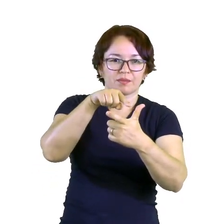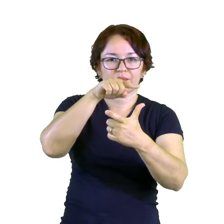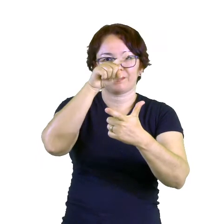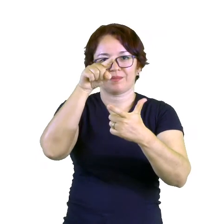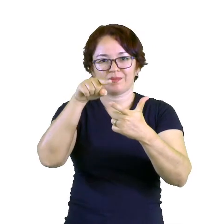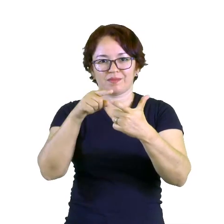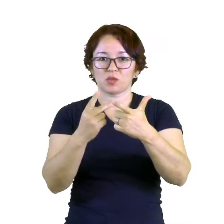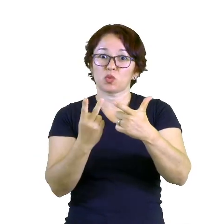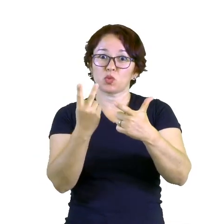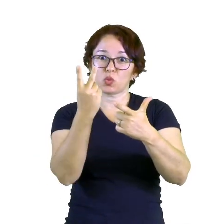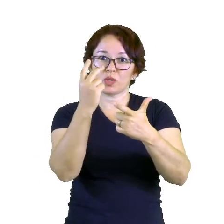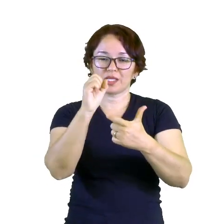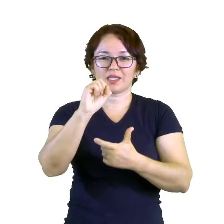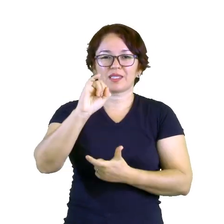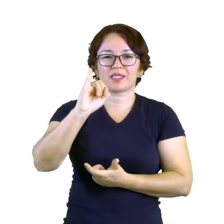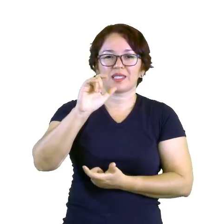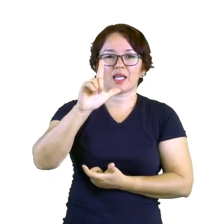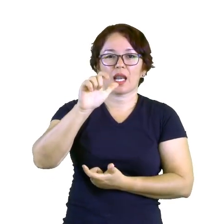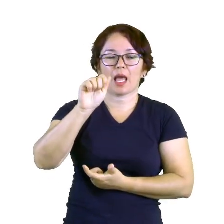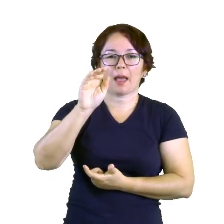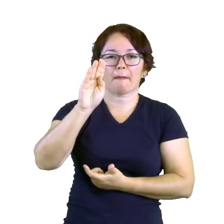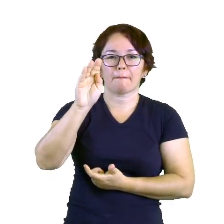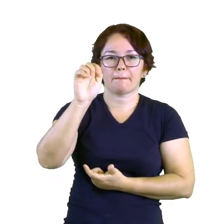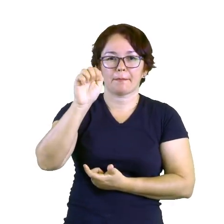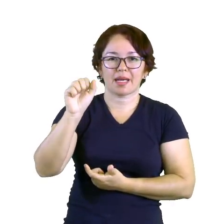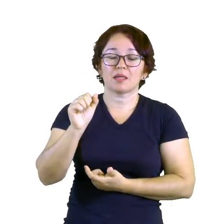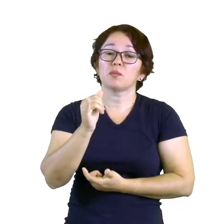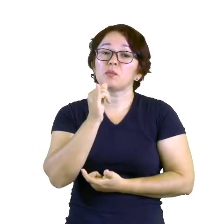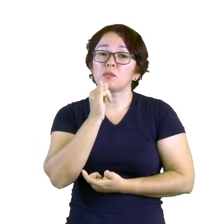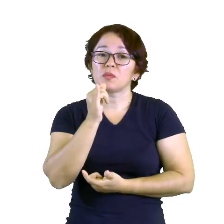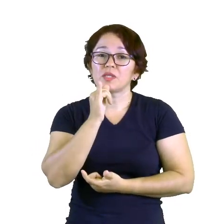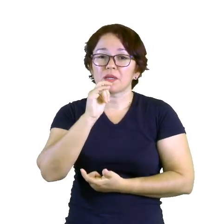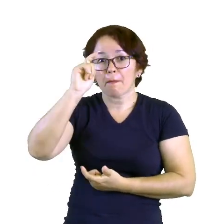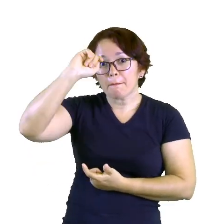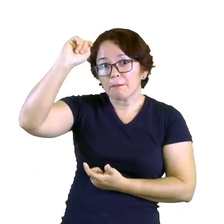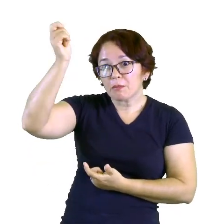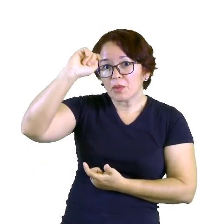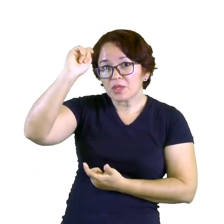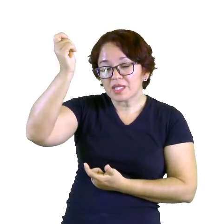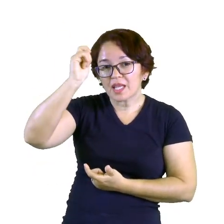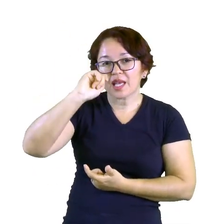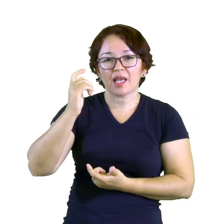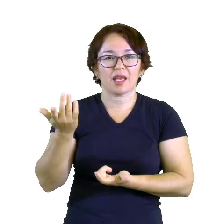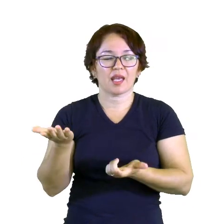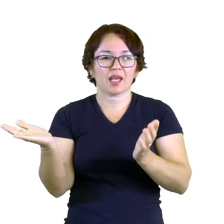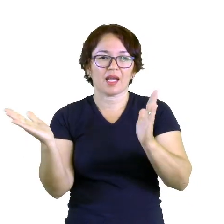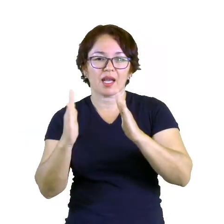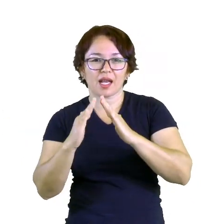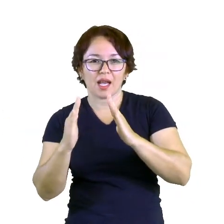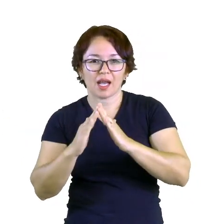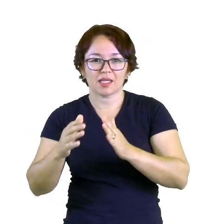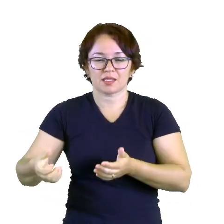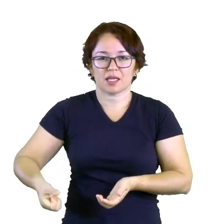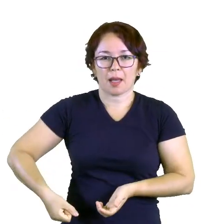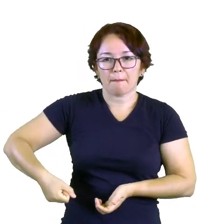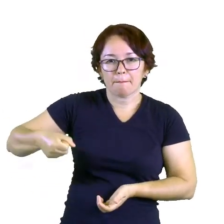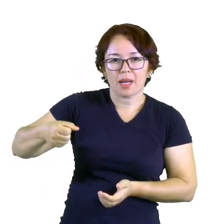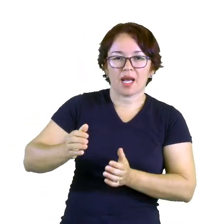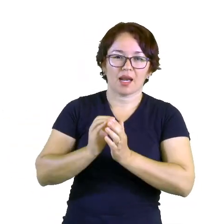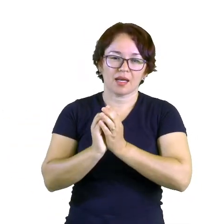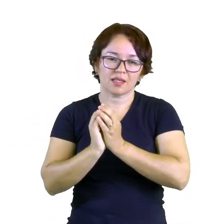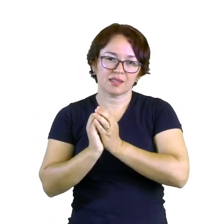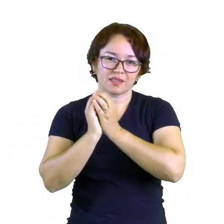duas sílabas. Por exemplo, boné, casa, mala,